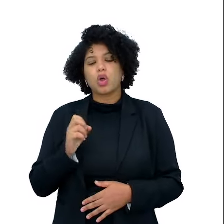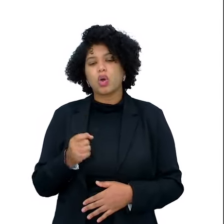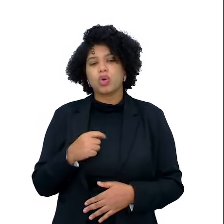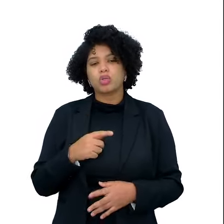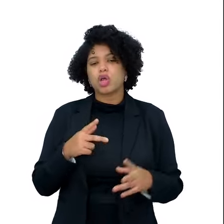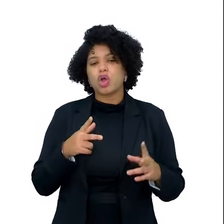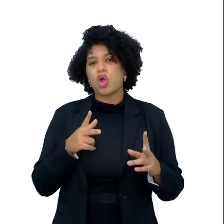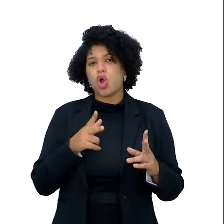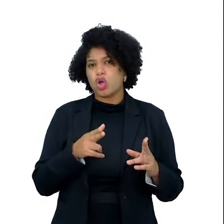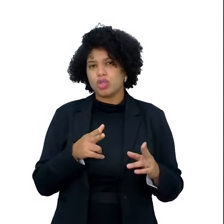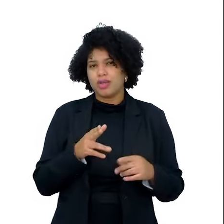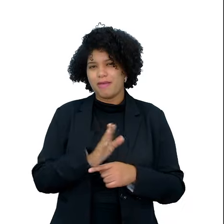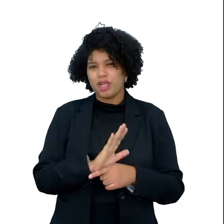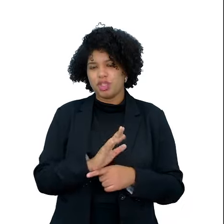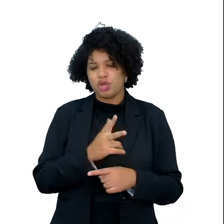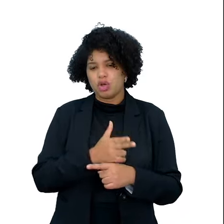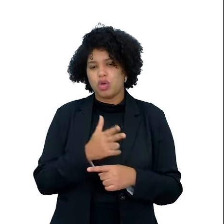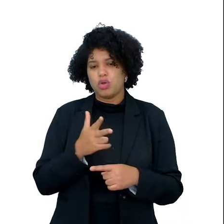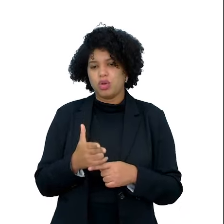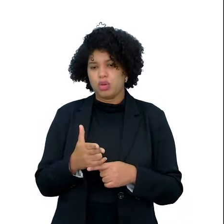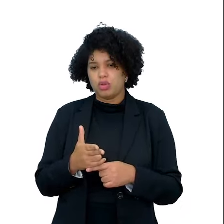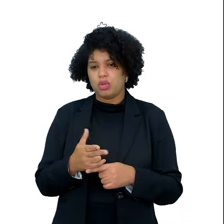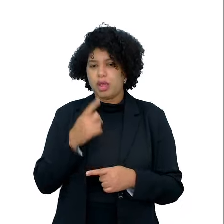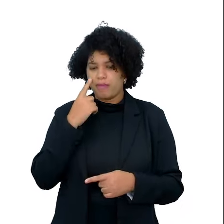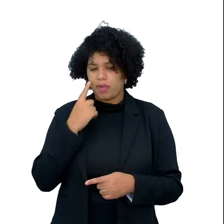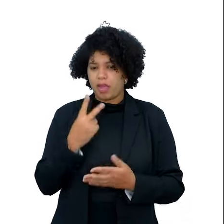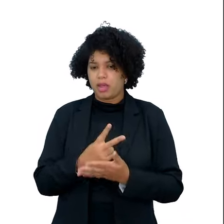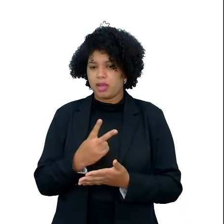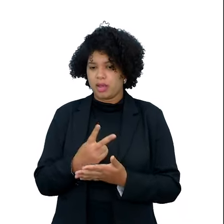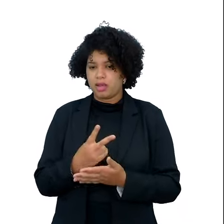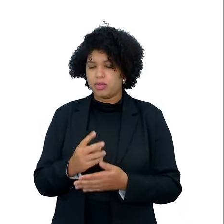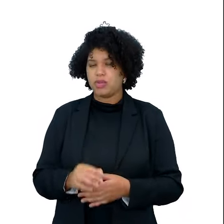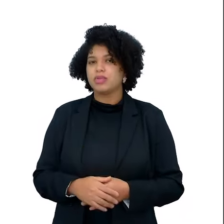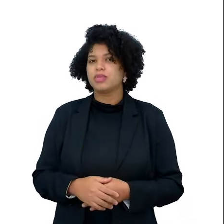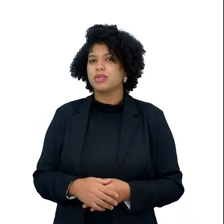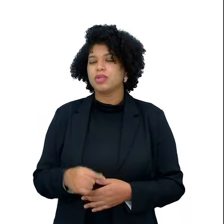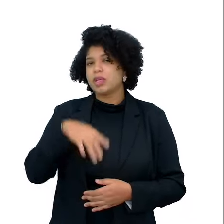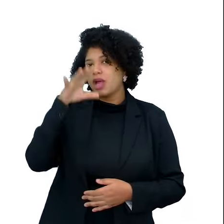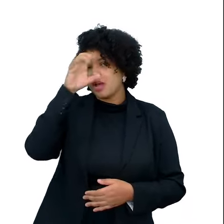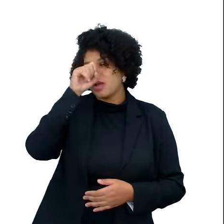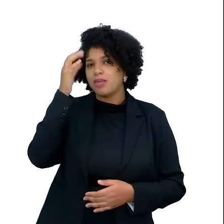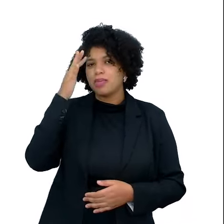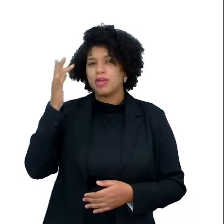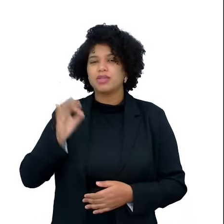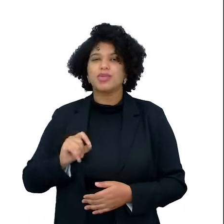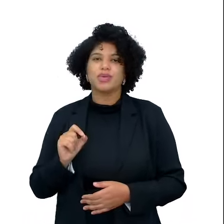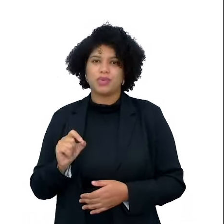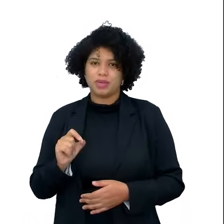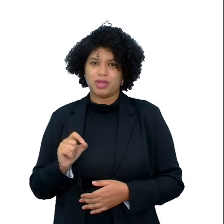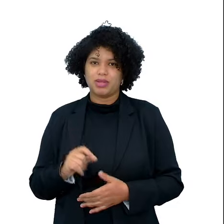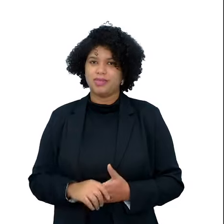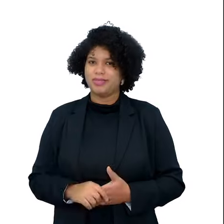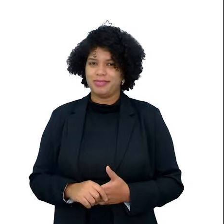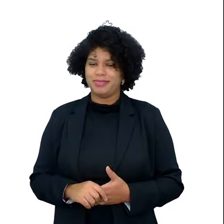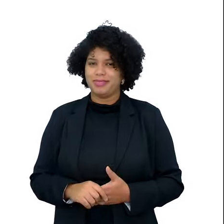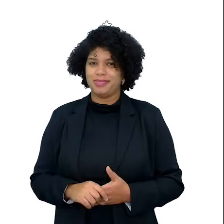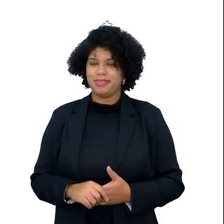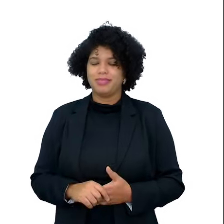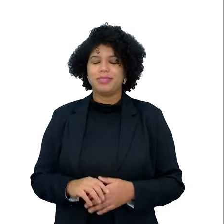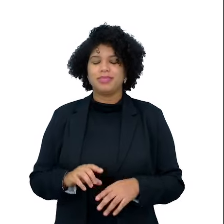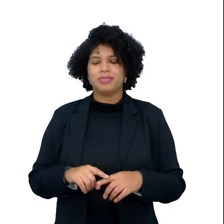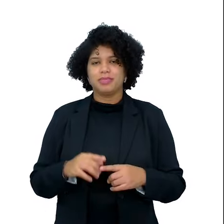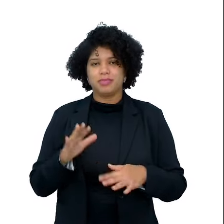até comento, ó, pessoal, aqui na verdade teve um equívoco, vamos parar para pensar o que a gente aprendeu. Na verdade, não é bem assim. Mas geralmente